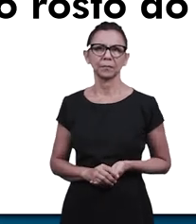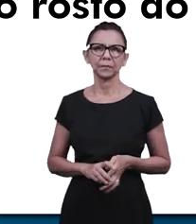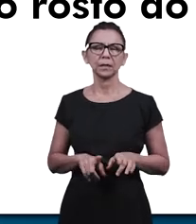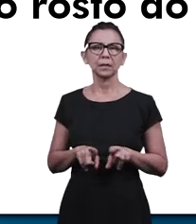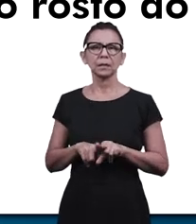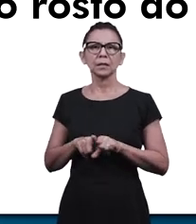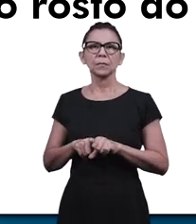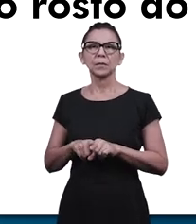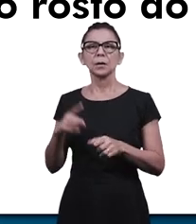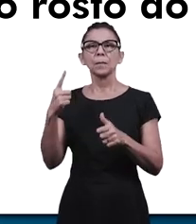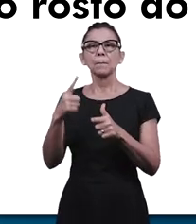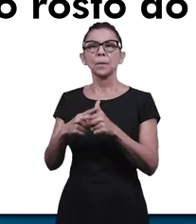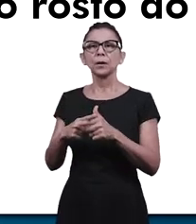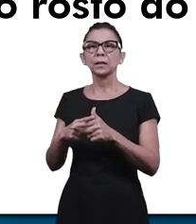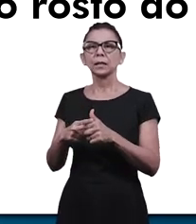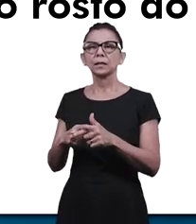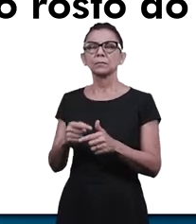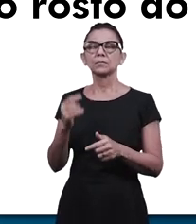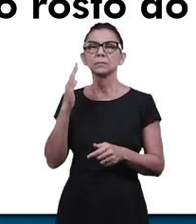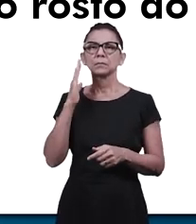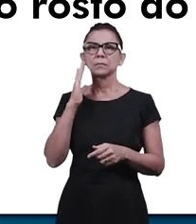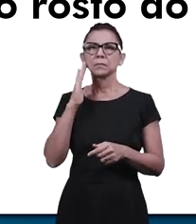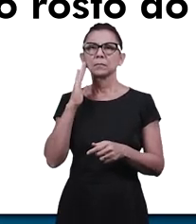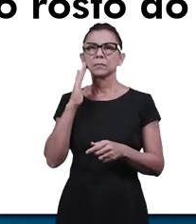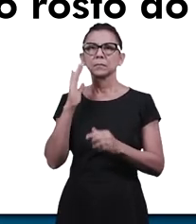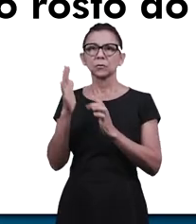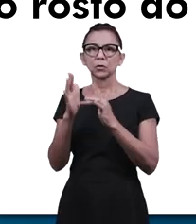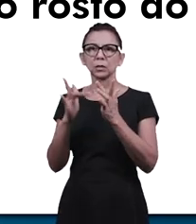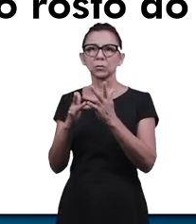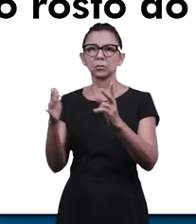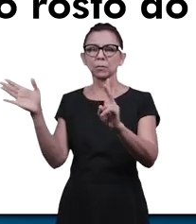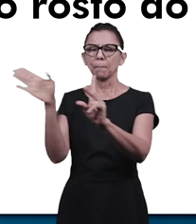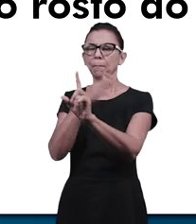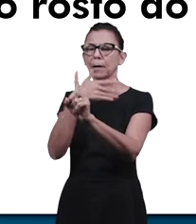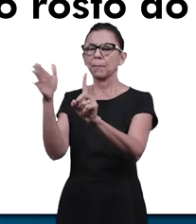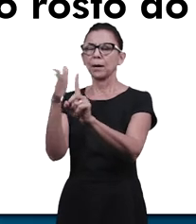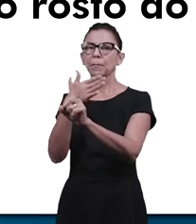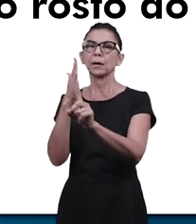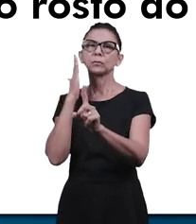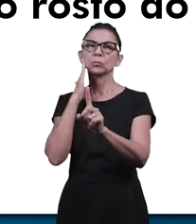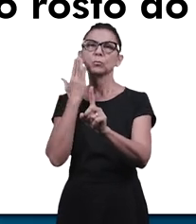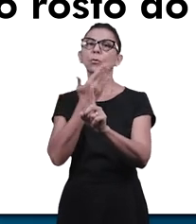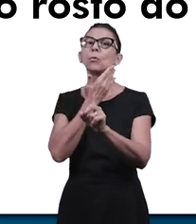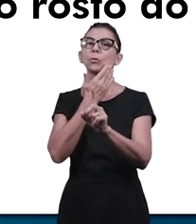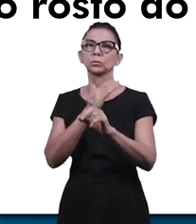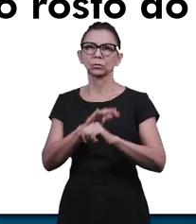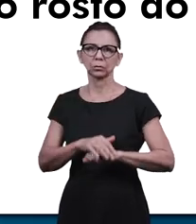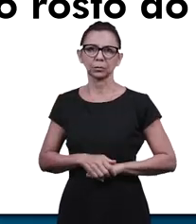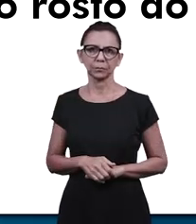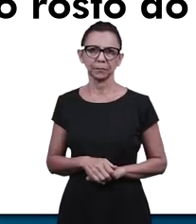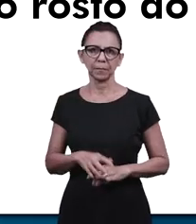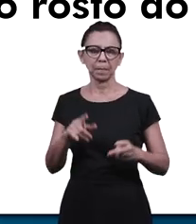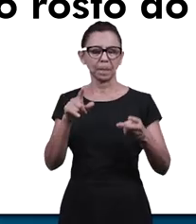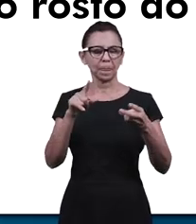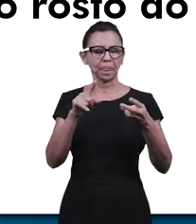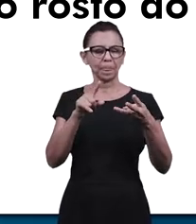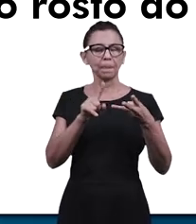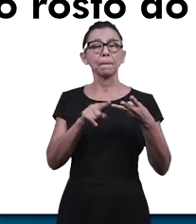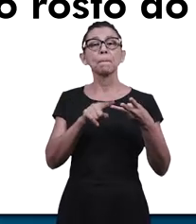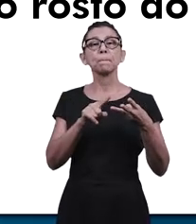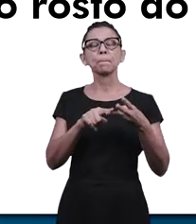no rosto do Senhor Jesus? E a letra C, a pergunta, qual foi o objetivo do inimigo